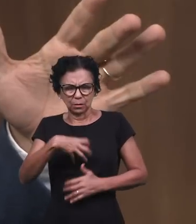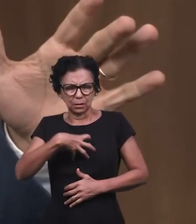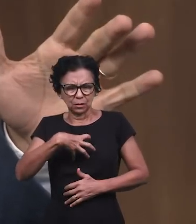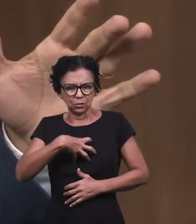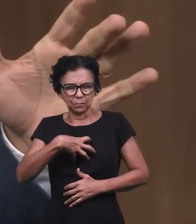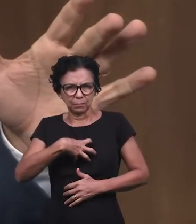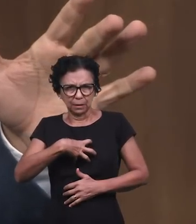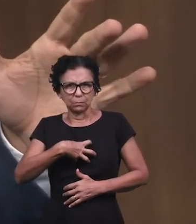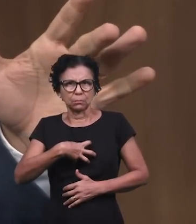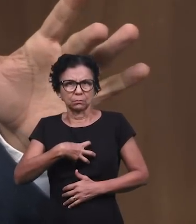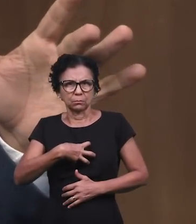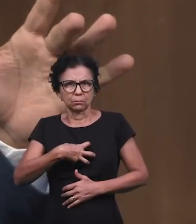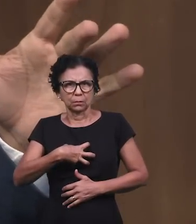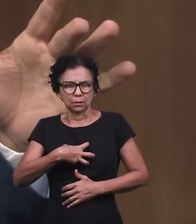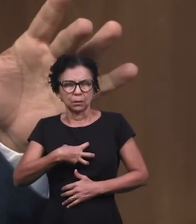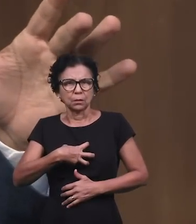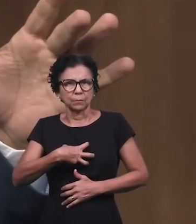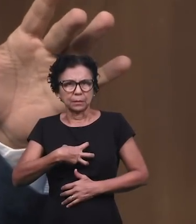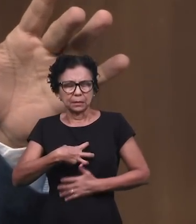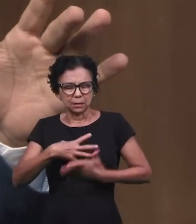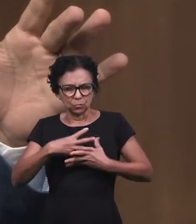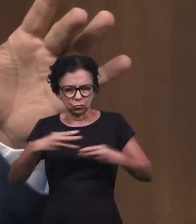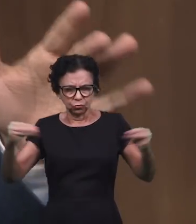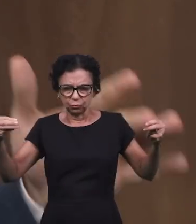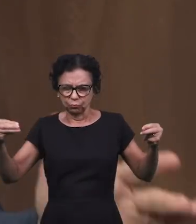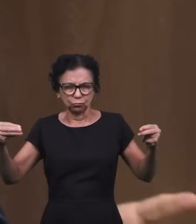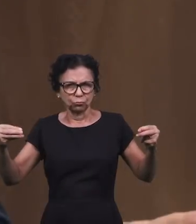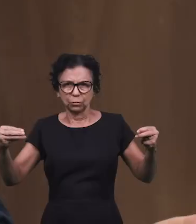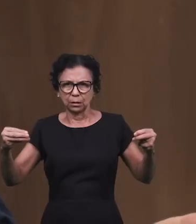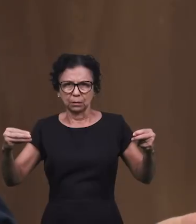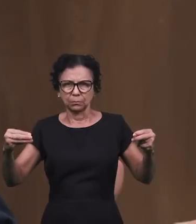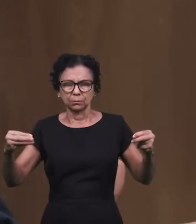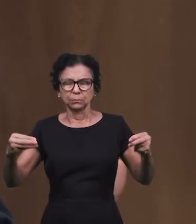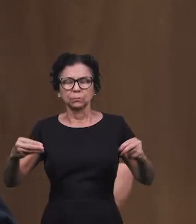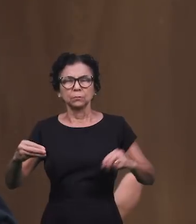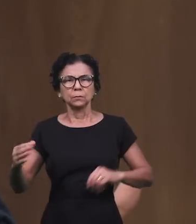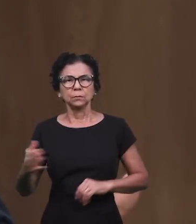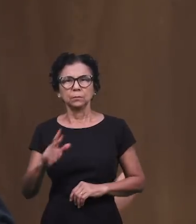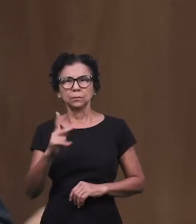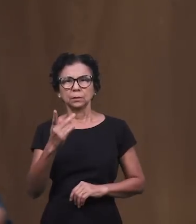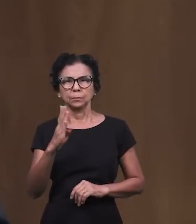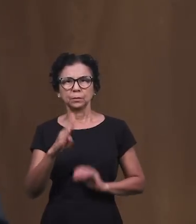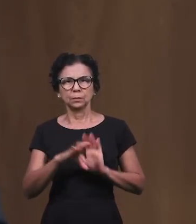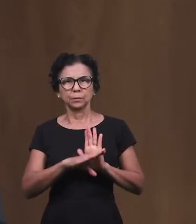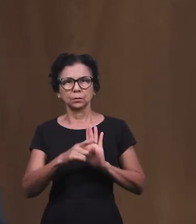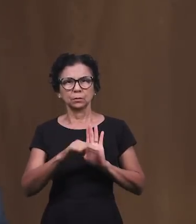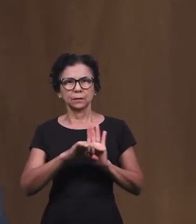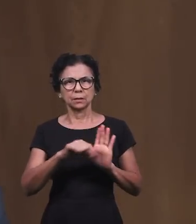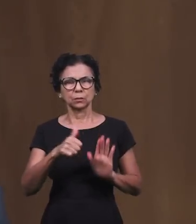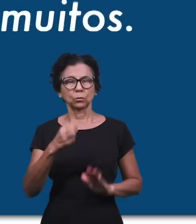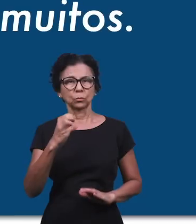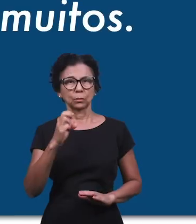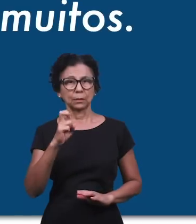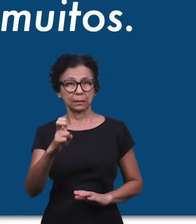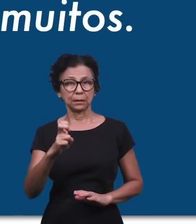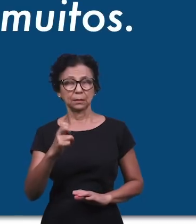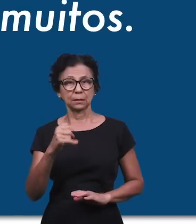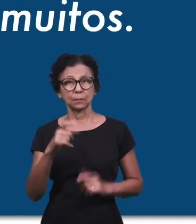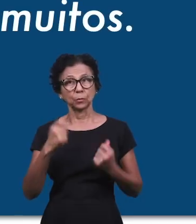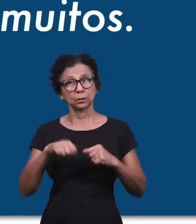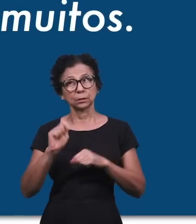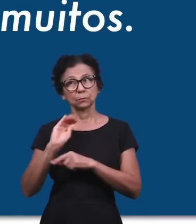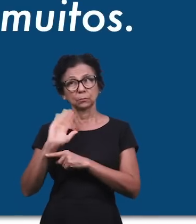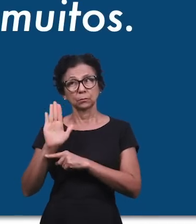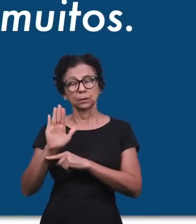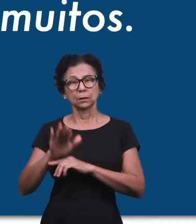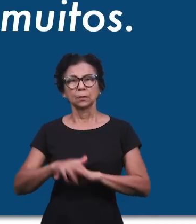embora. Ele não pode ficar. Em Hebreus 12, 15, se puder até projetar para os que estão assistindo,